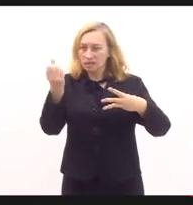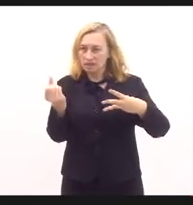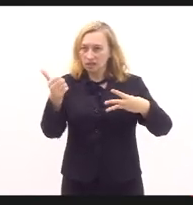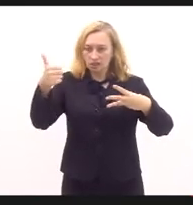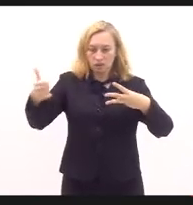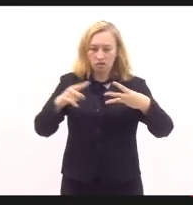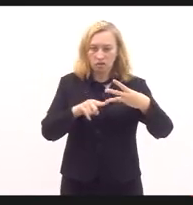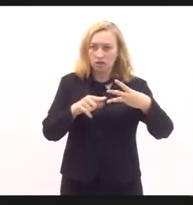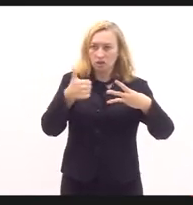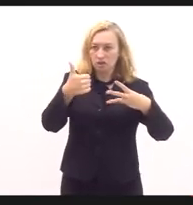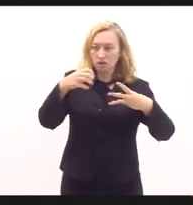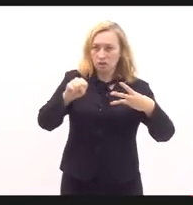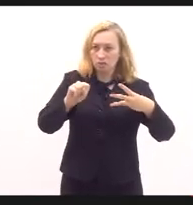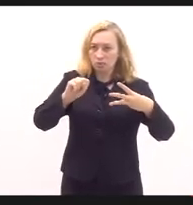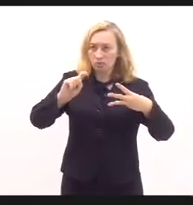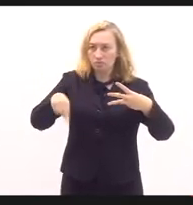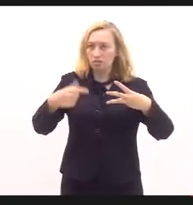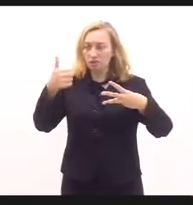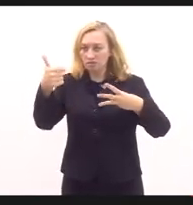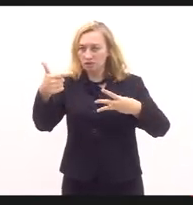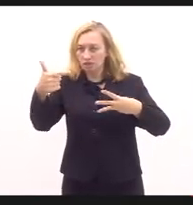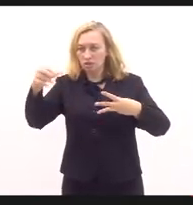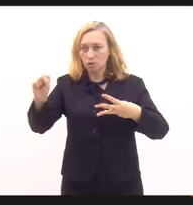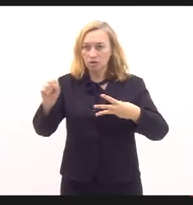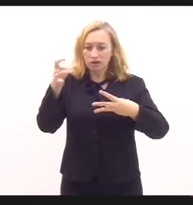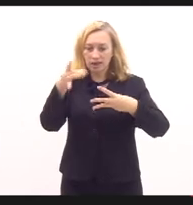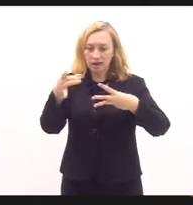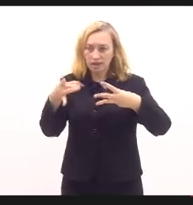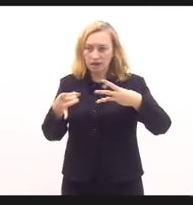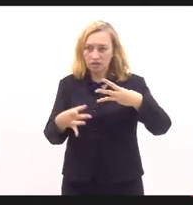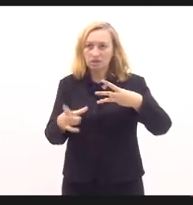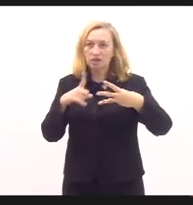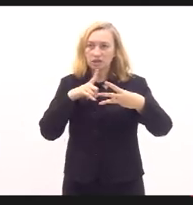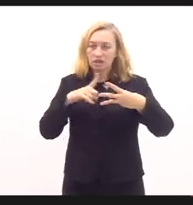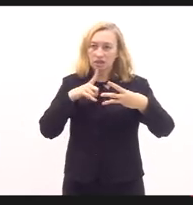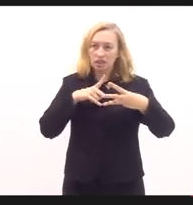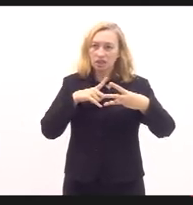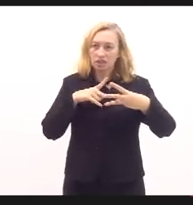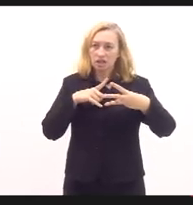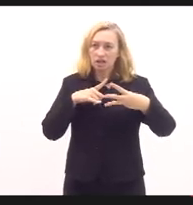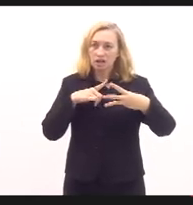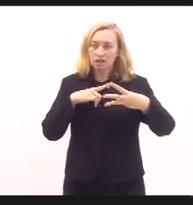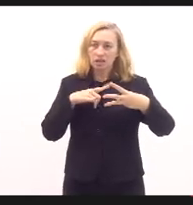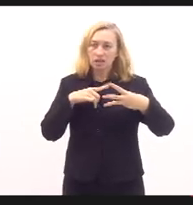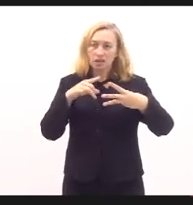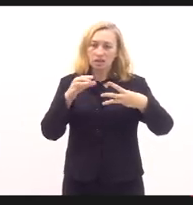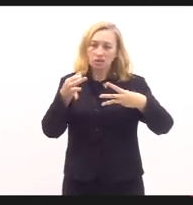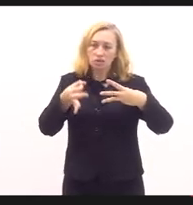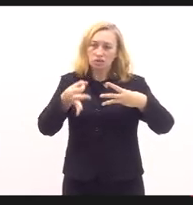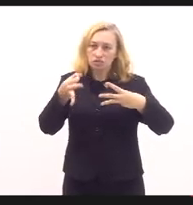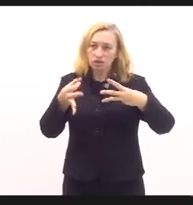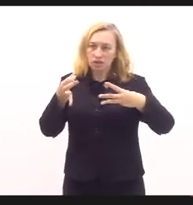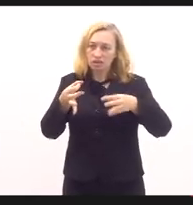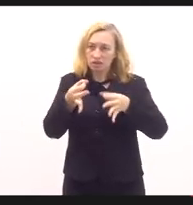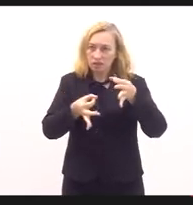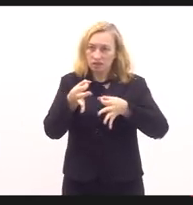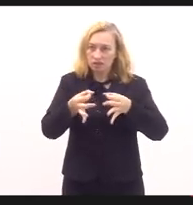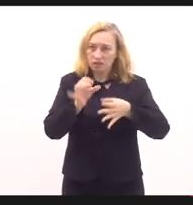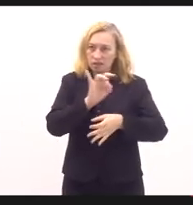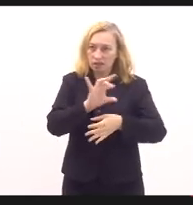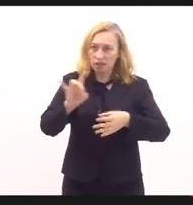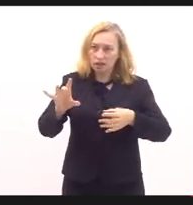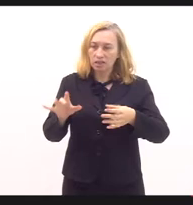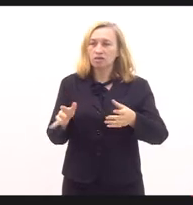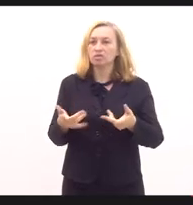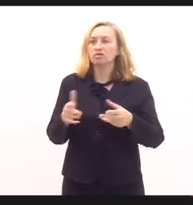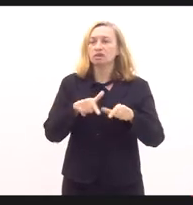15,61 e uma de 18,28. Cada uma delas tem as justificativas no trabalho que está lá no C, cada uma das notas